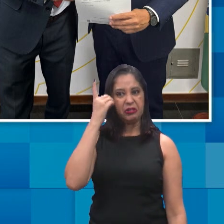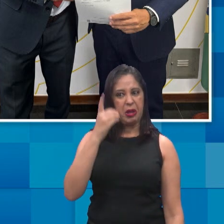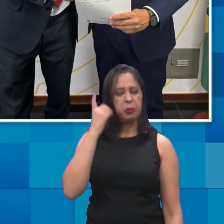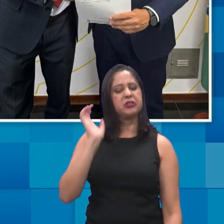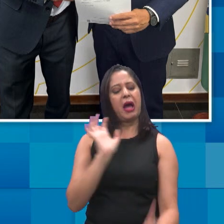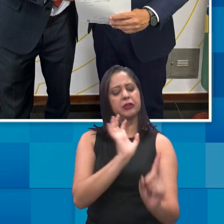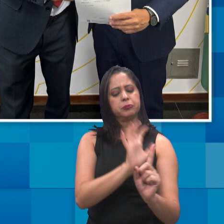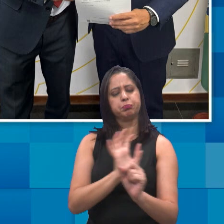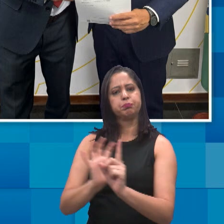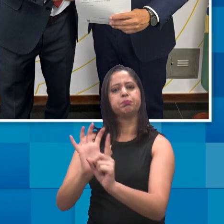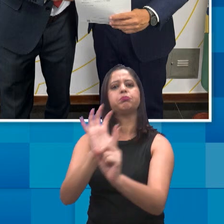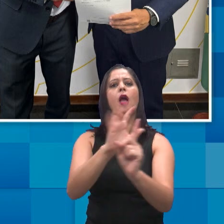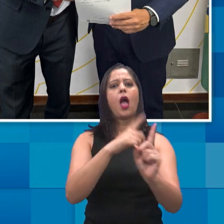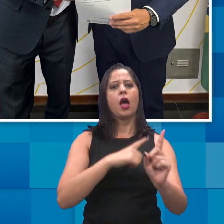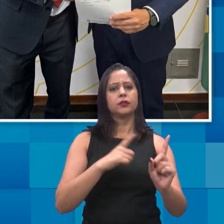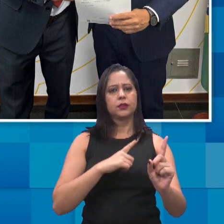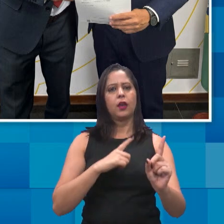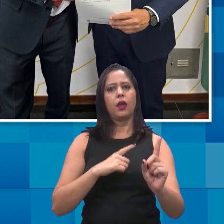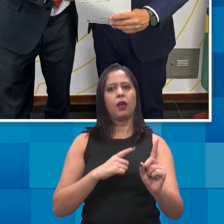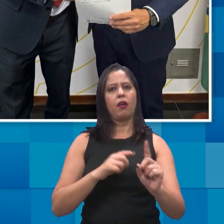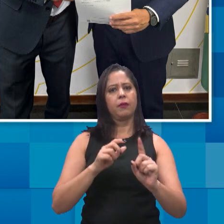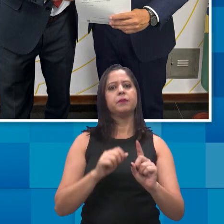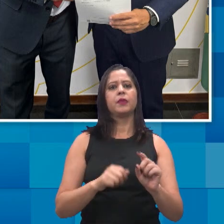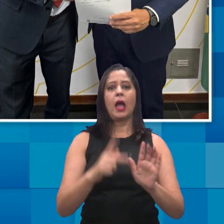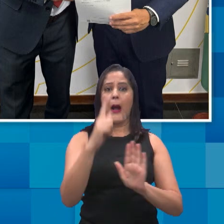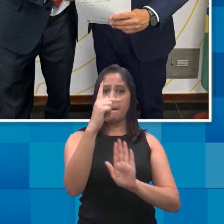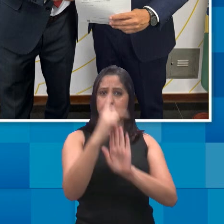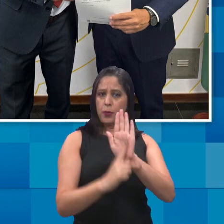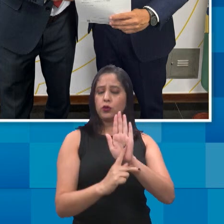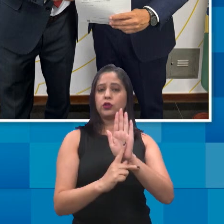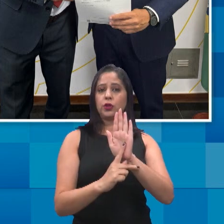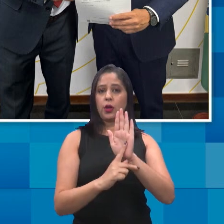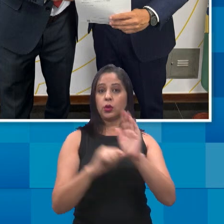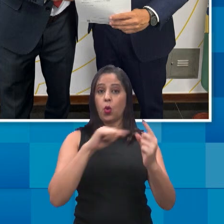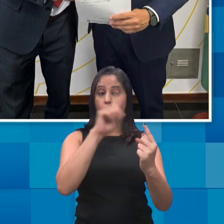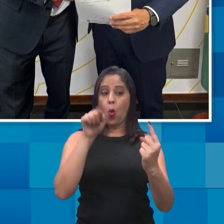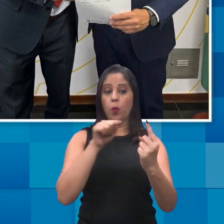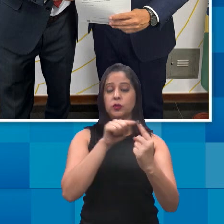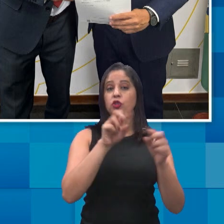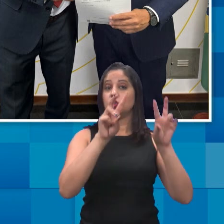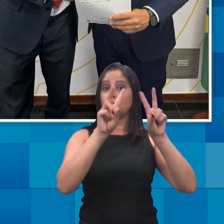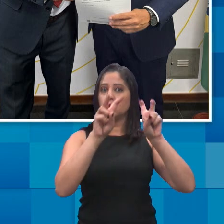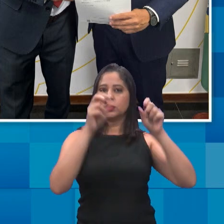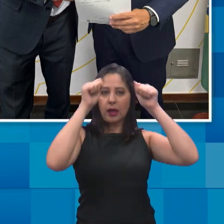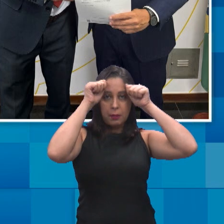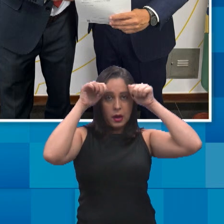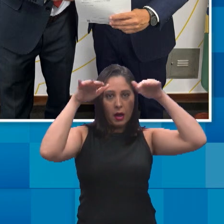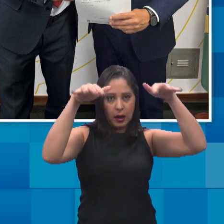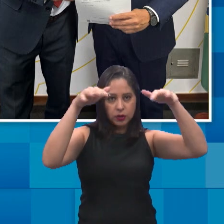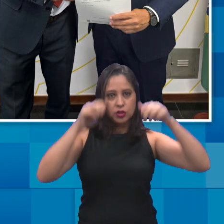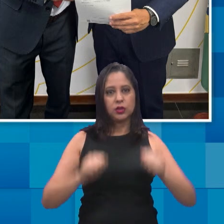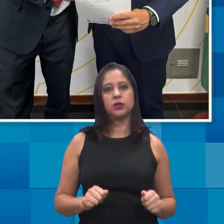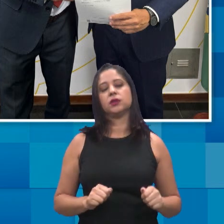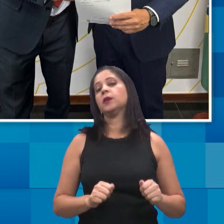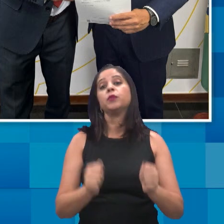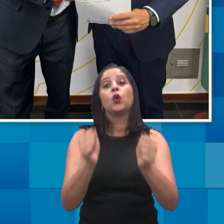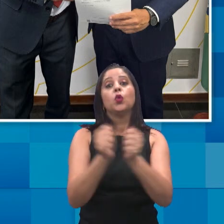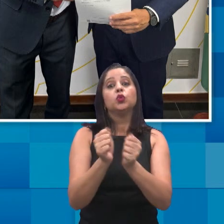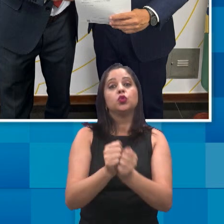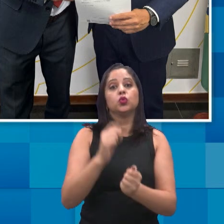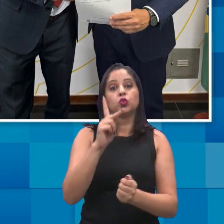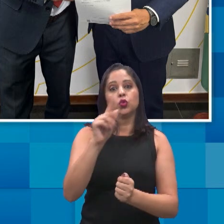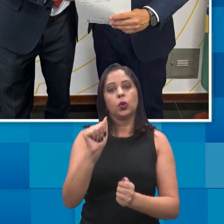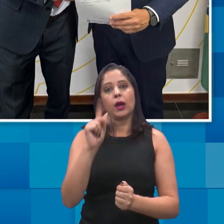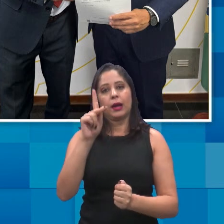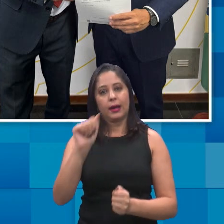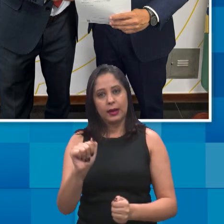projetos em relação à causa autista também, né, junto ao Cacá, um grande